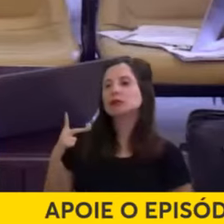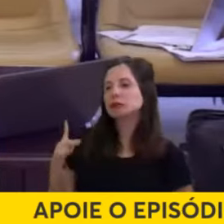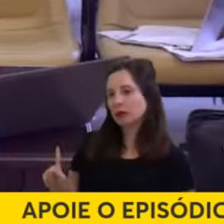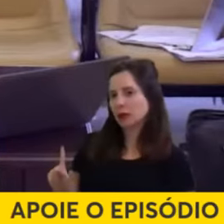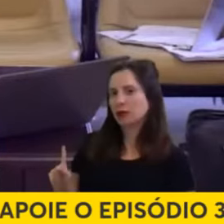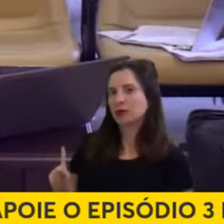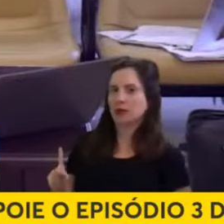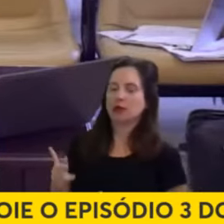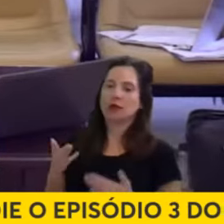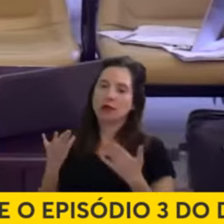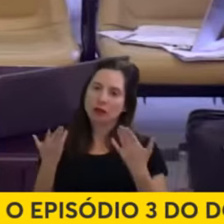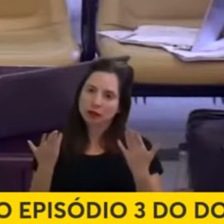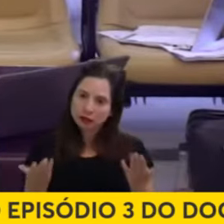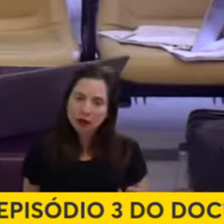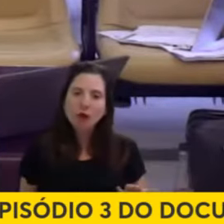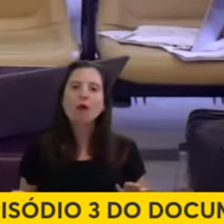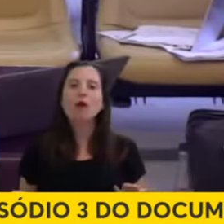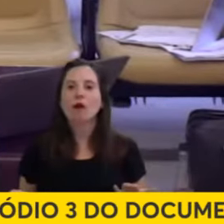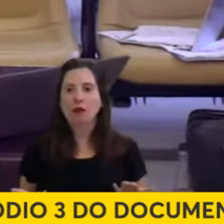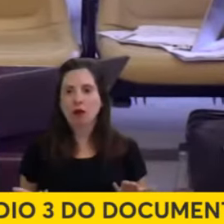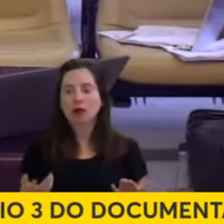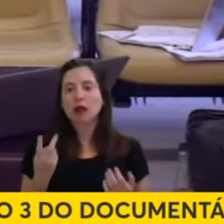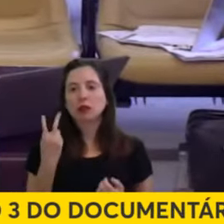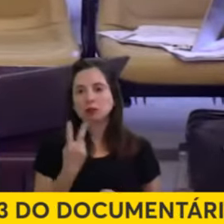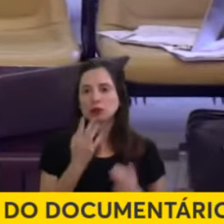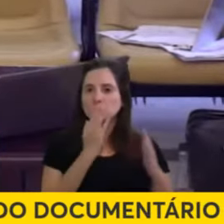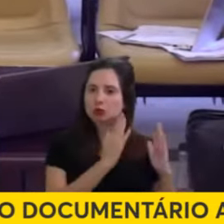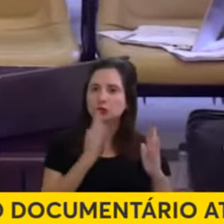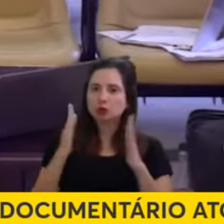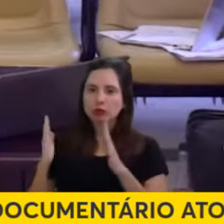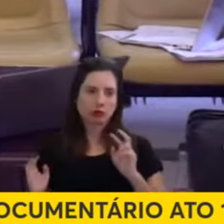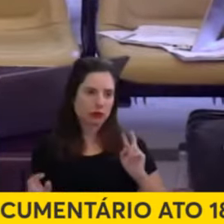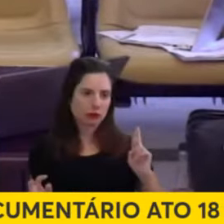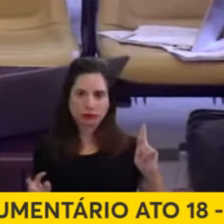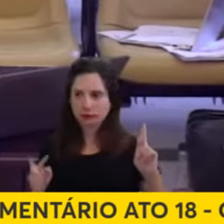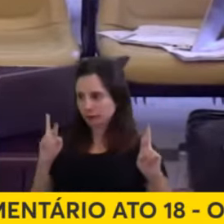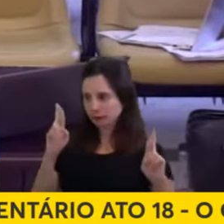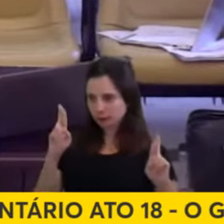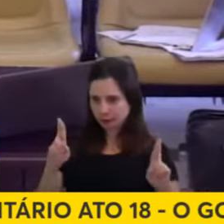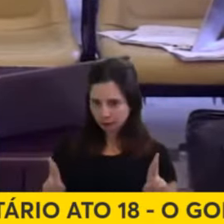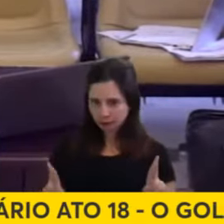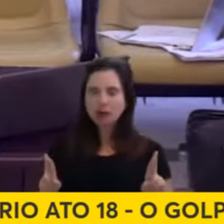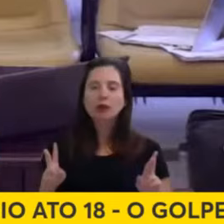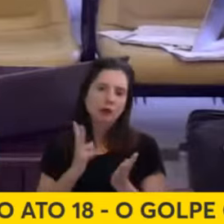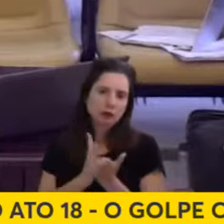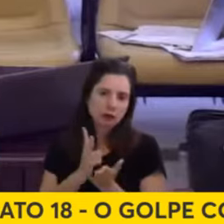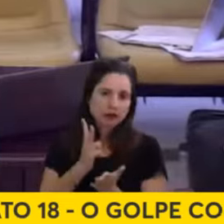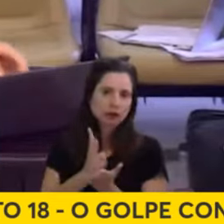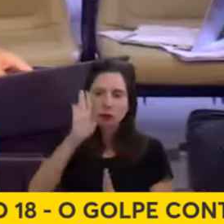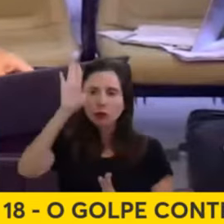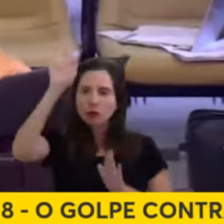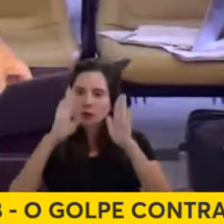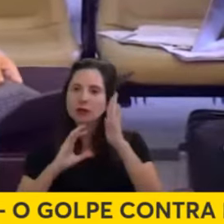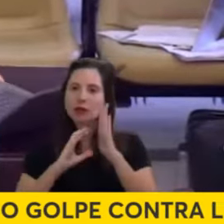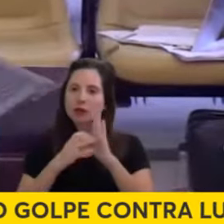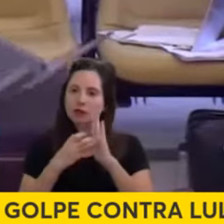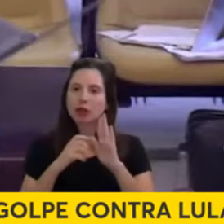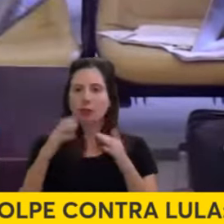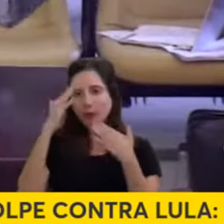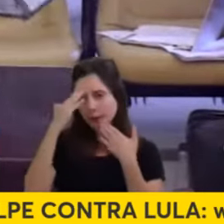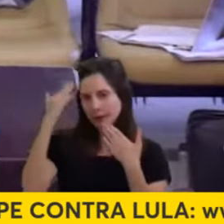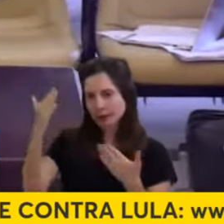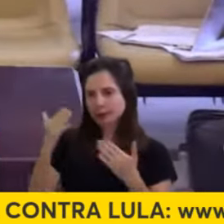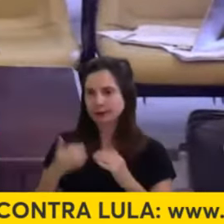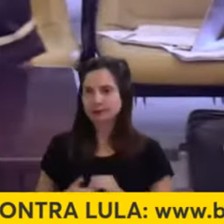aqui é a improcedência das duas representações com a manutenção do mandato dele e também da chapa Muito obrigado